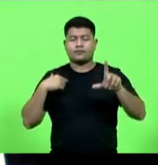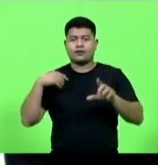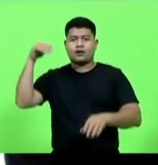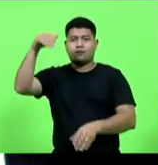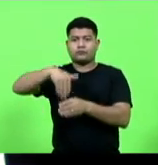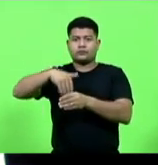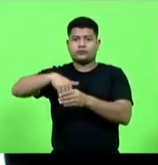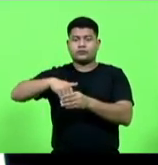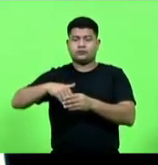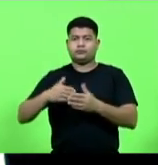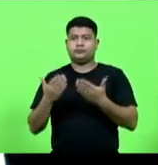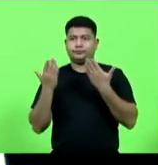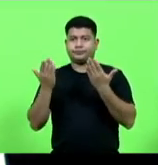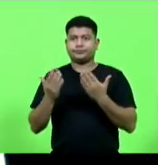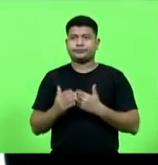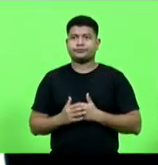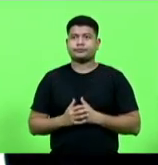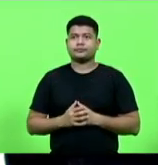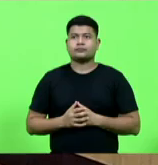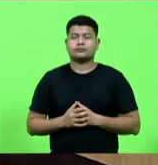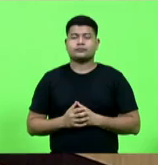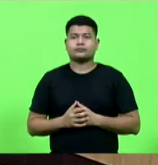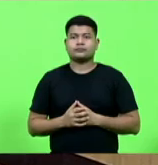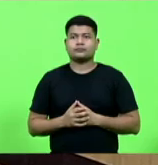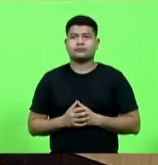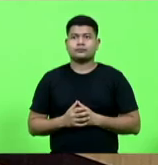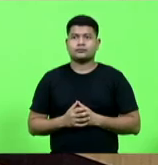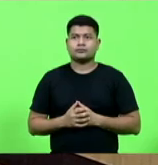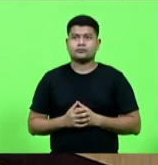voto. Obrigado. Obrigado.